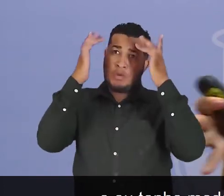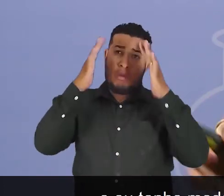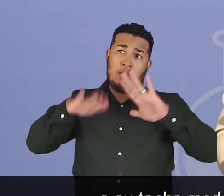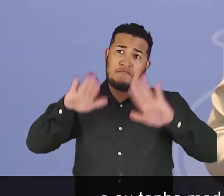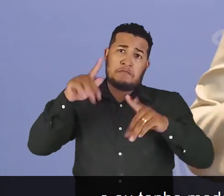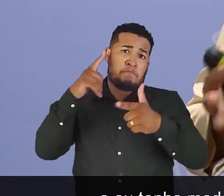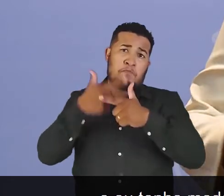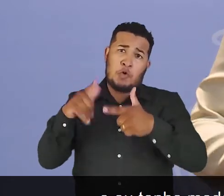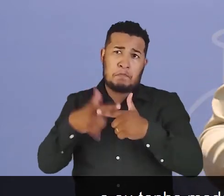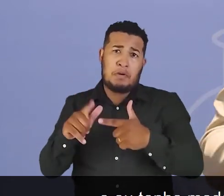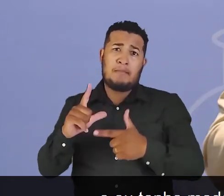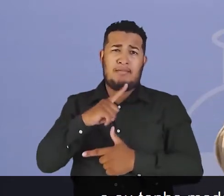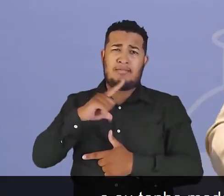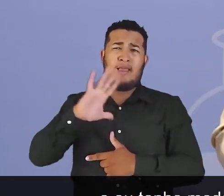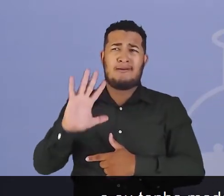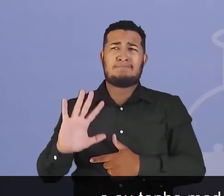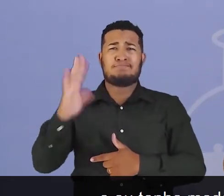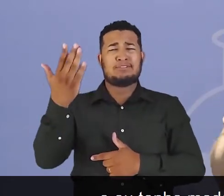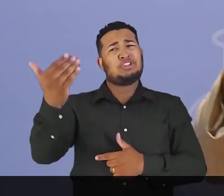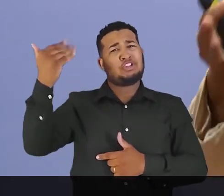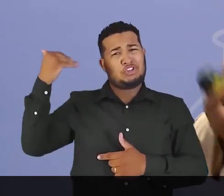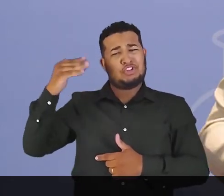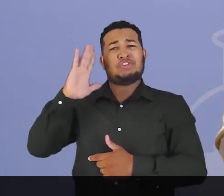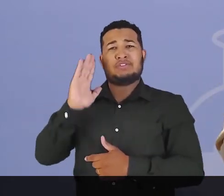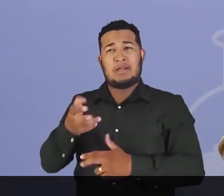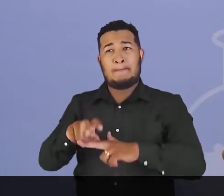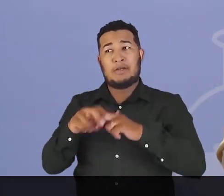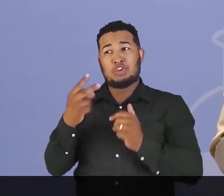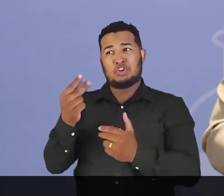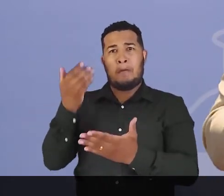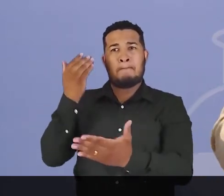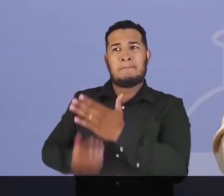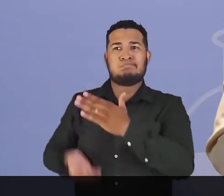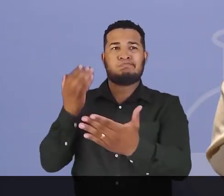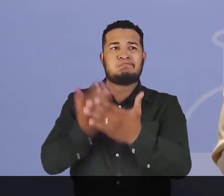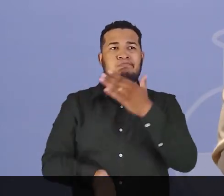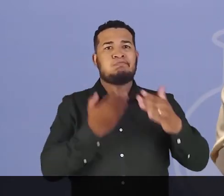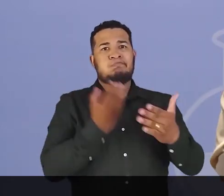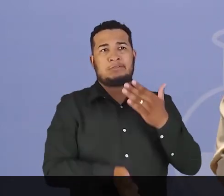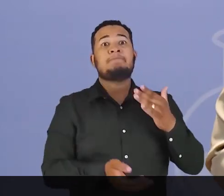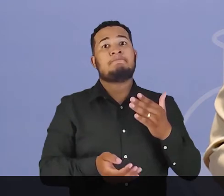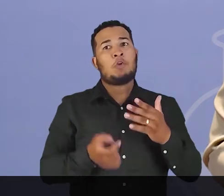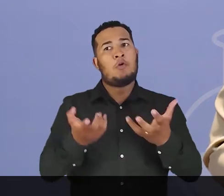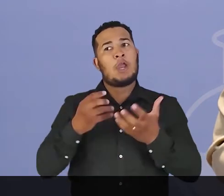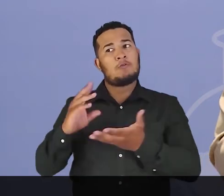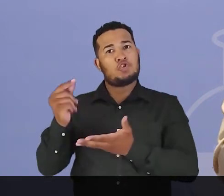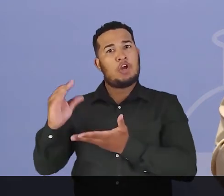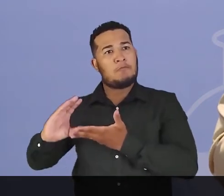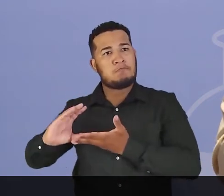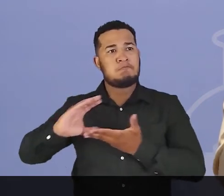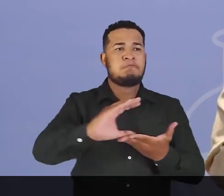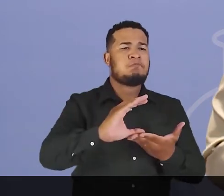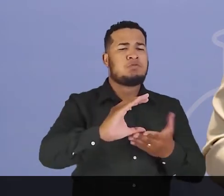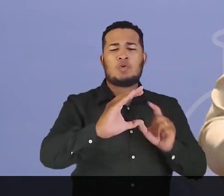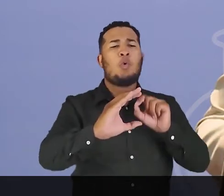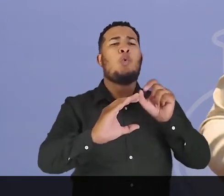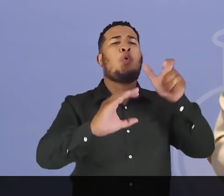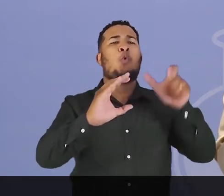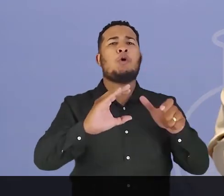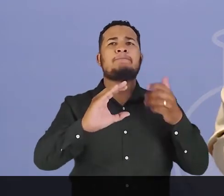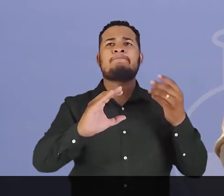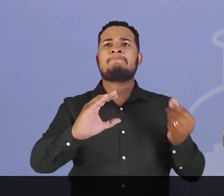banco, porque eu não sei, pode ocorrer algum problema, como já ocorreu em muitos países, de eu perder esse dinheiro, então eu quero investir em algo. Vou